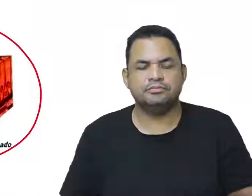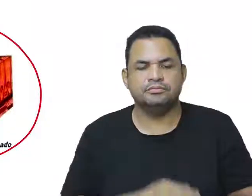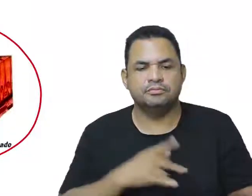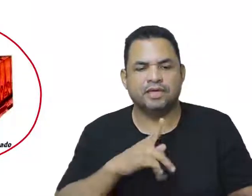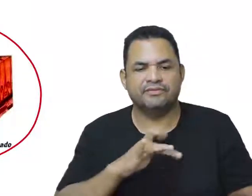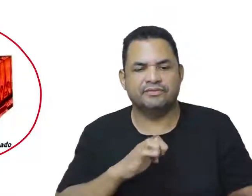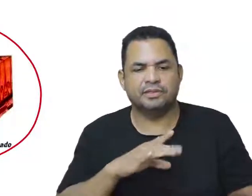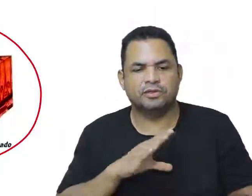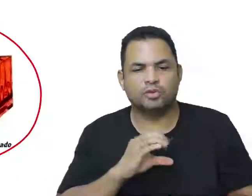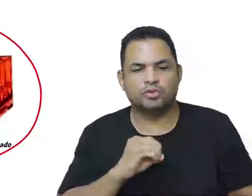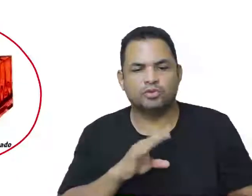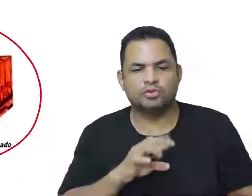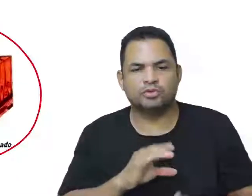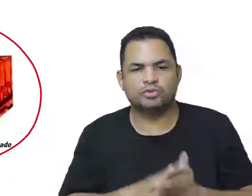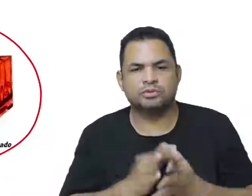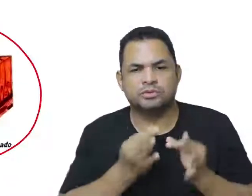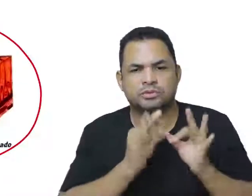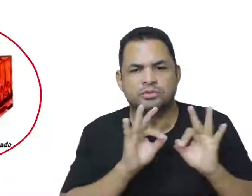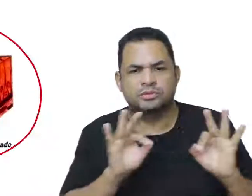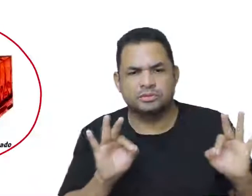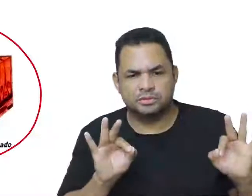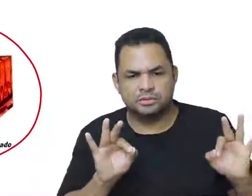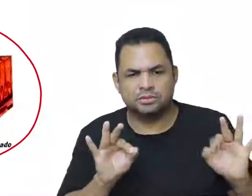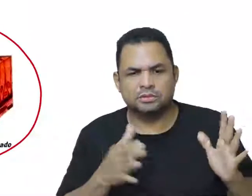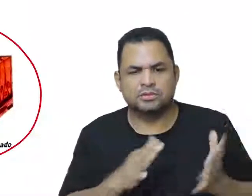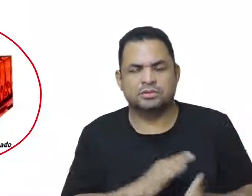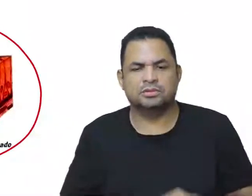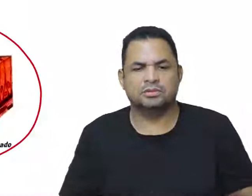consegue perceber um